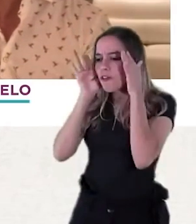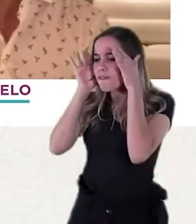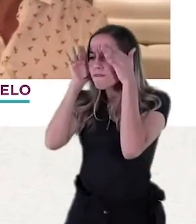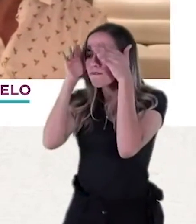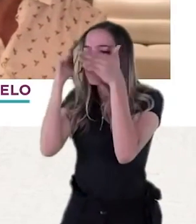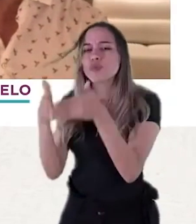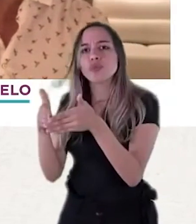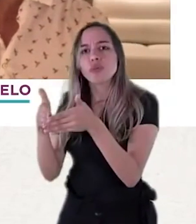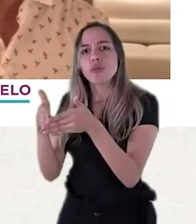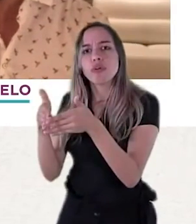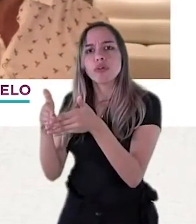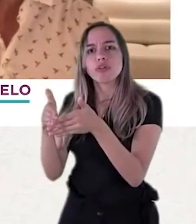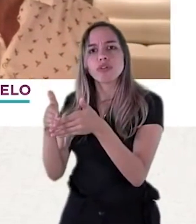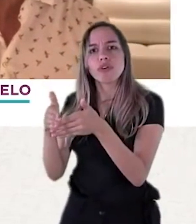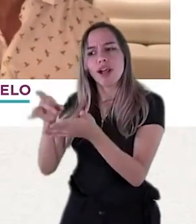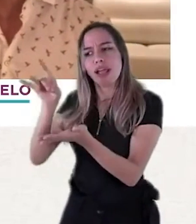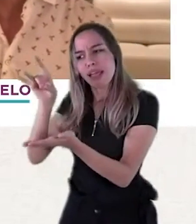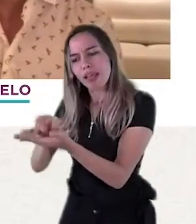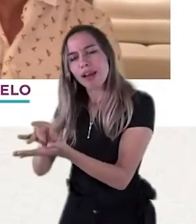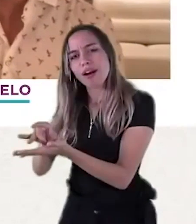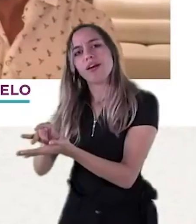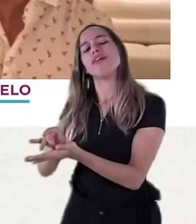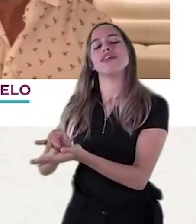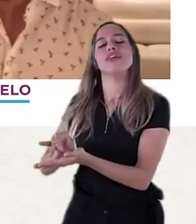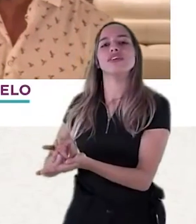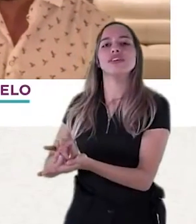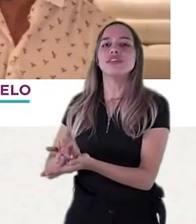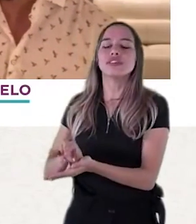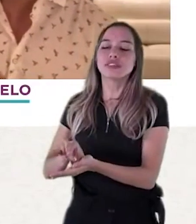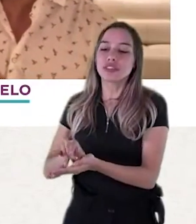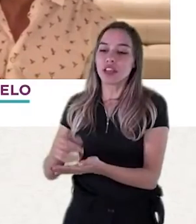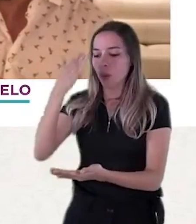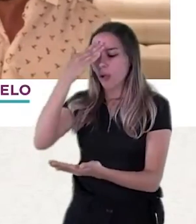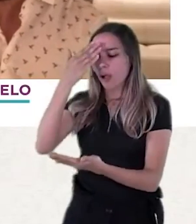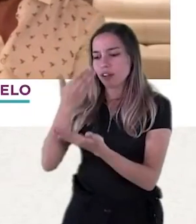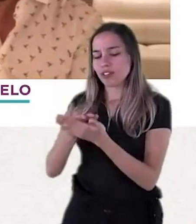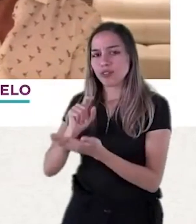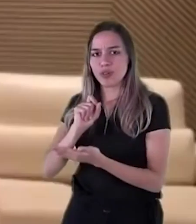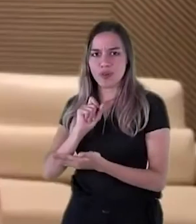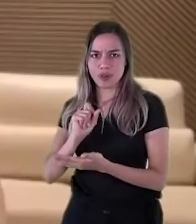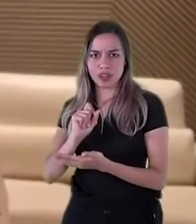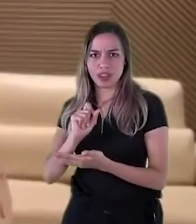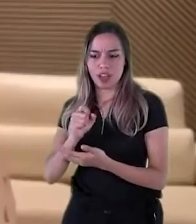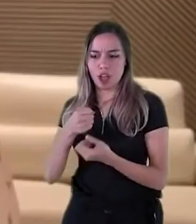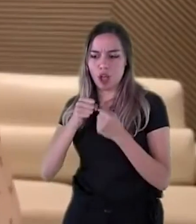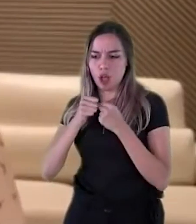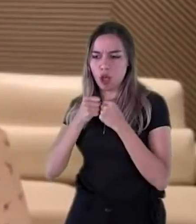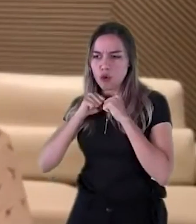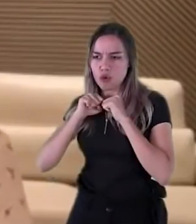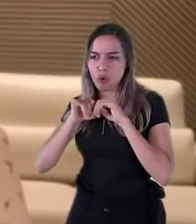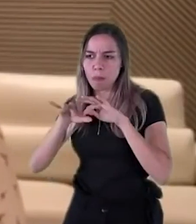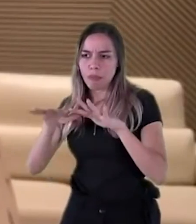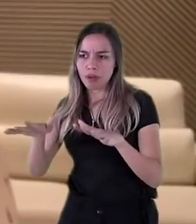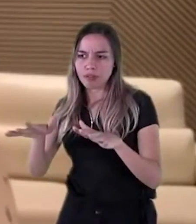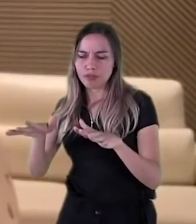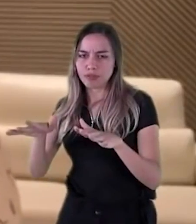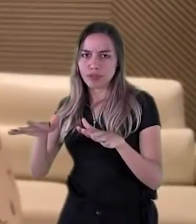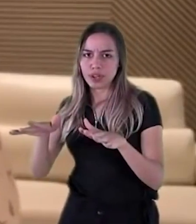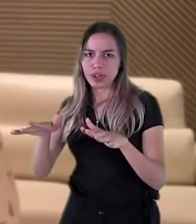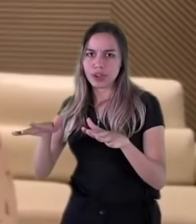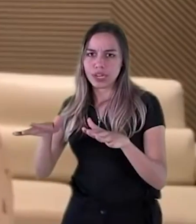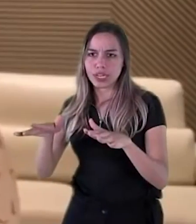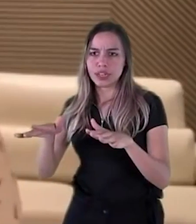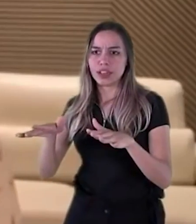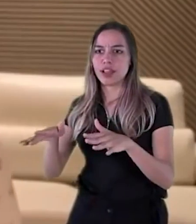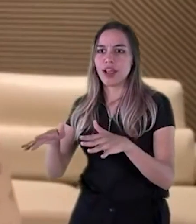nosso encontro é mais real. Então eu acredito que compartilhar com o Karnal naquele momento